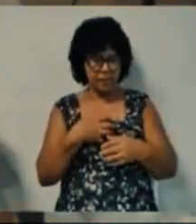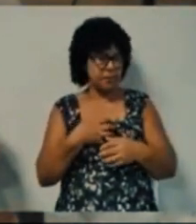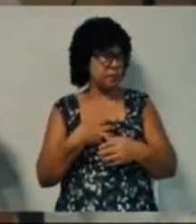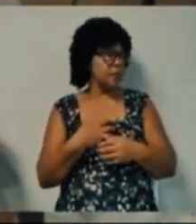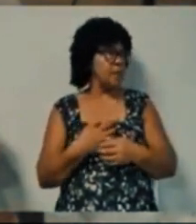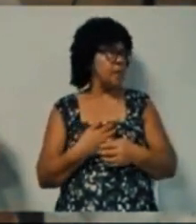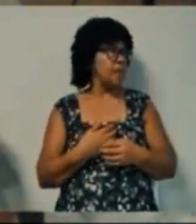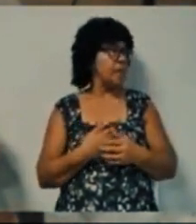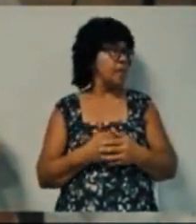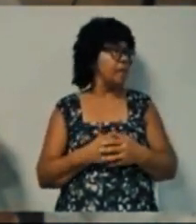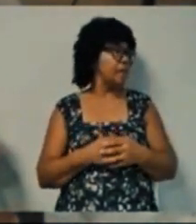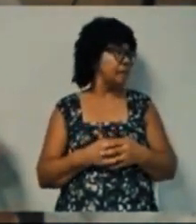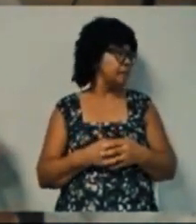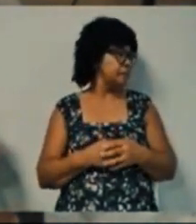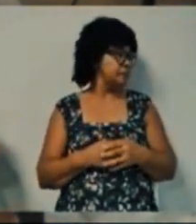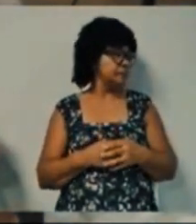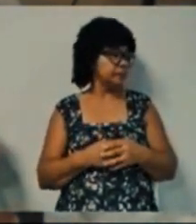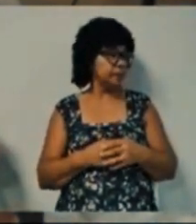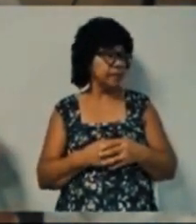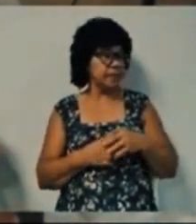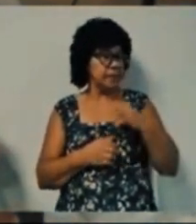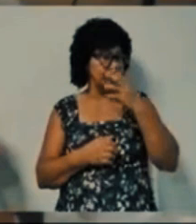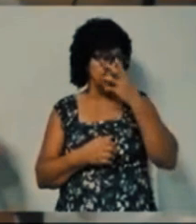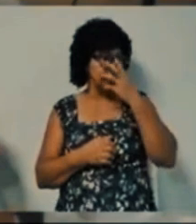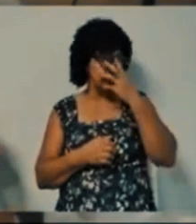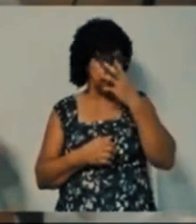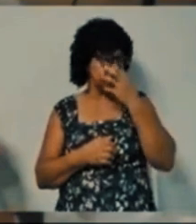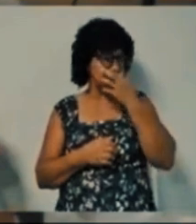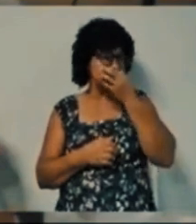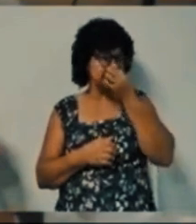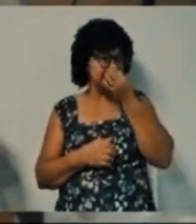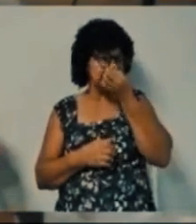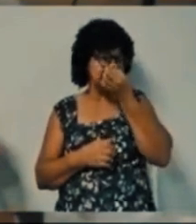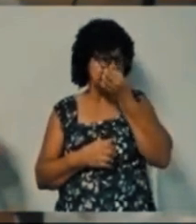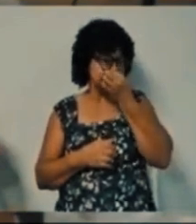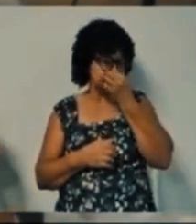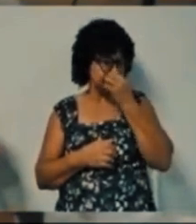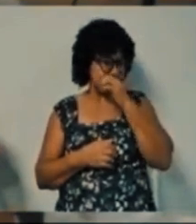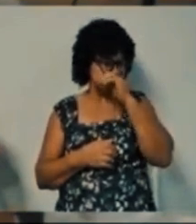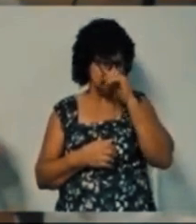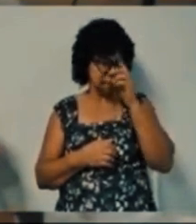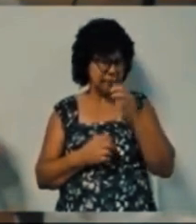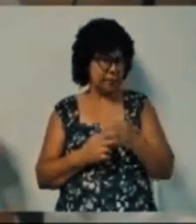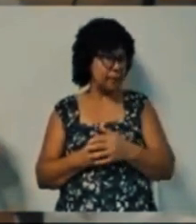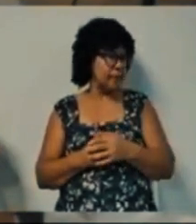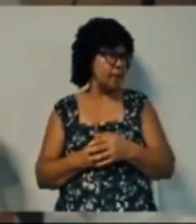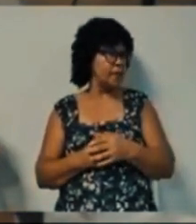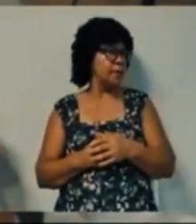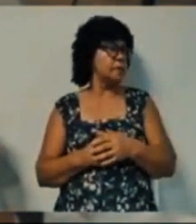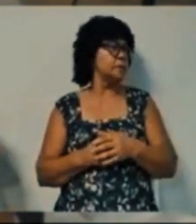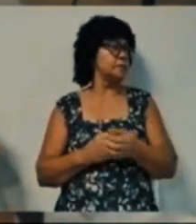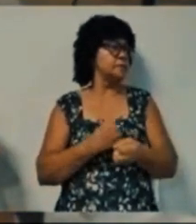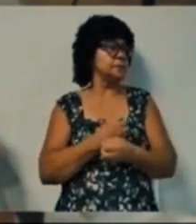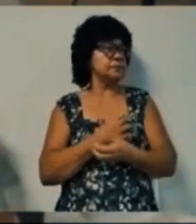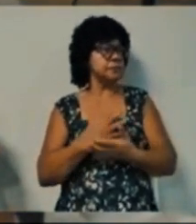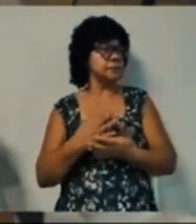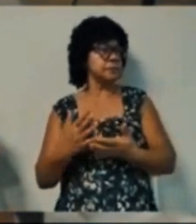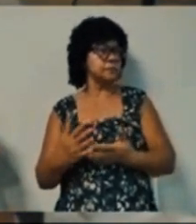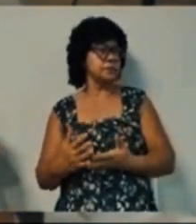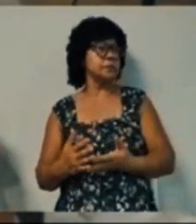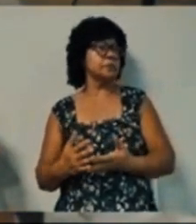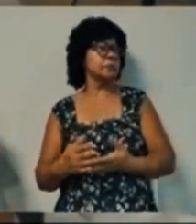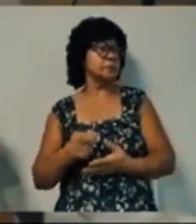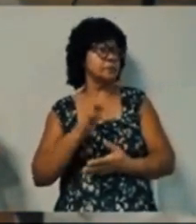a Tua compaixão. Aleluia. Sintam-se eles leve para a glória do